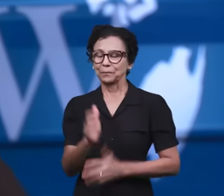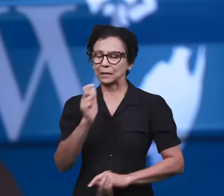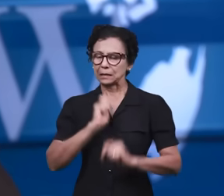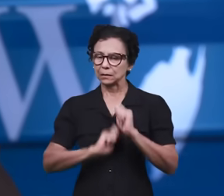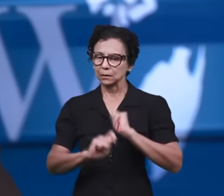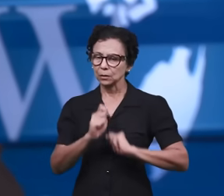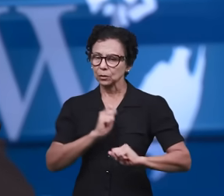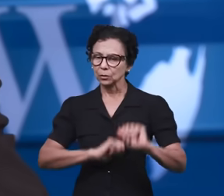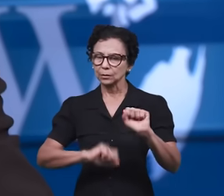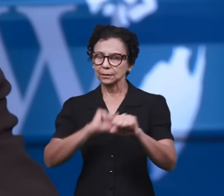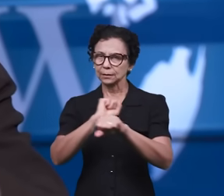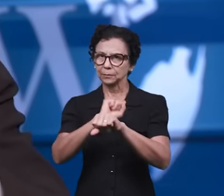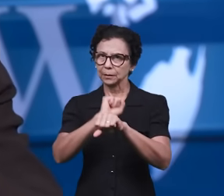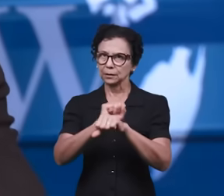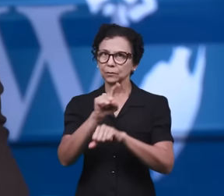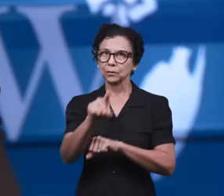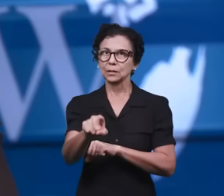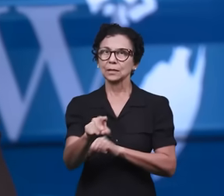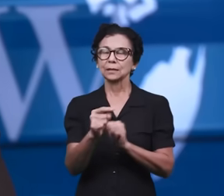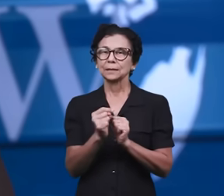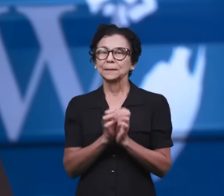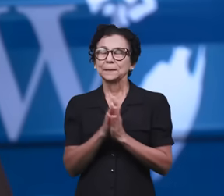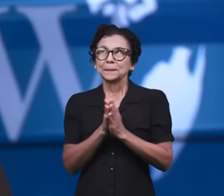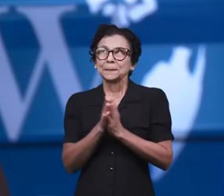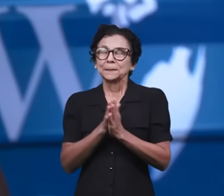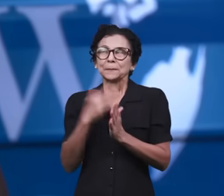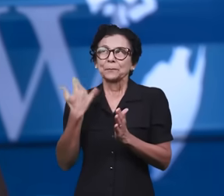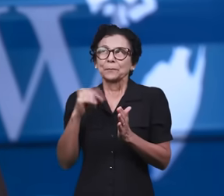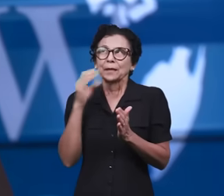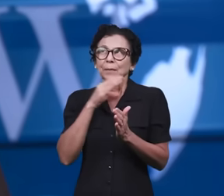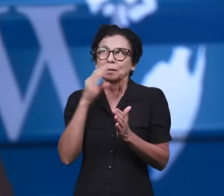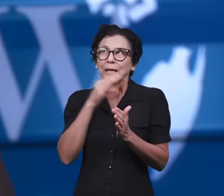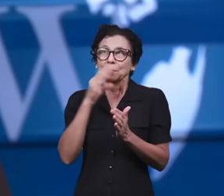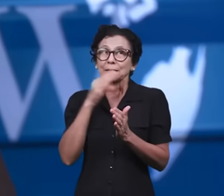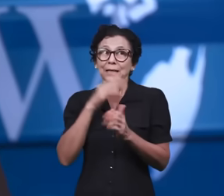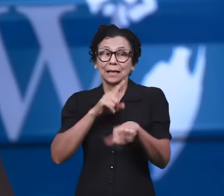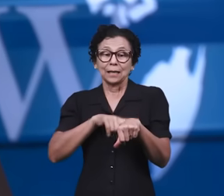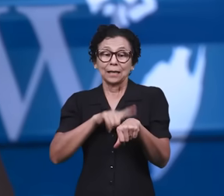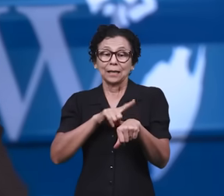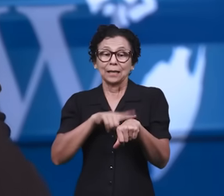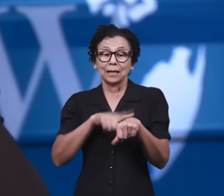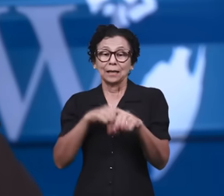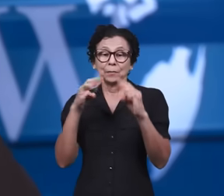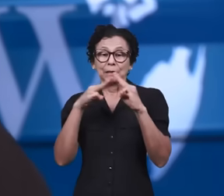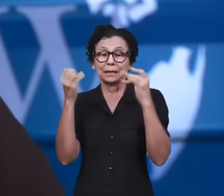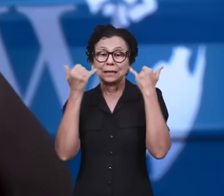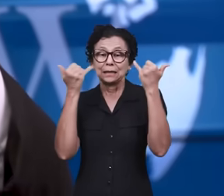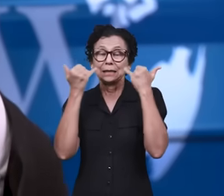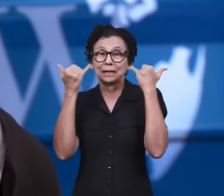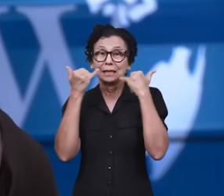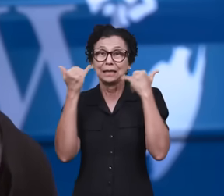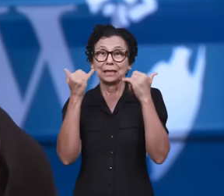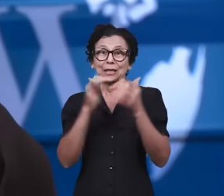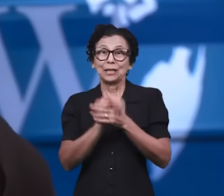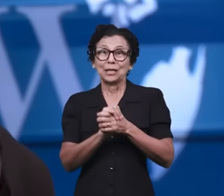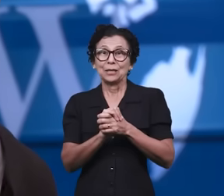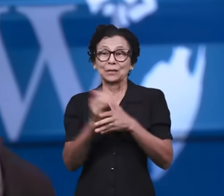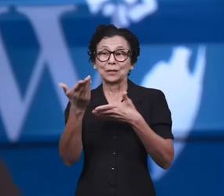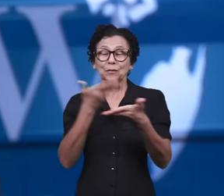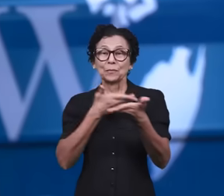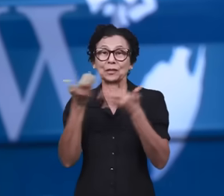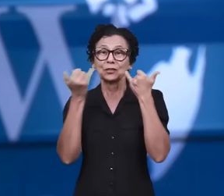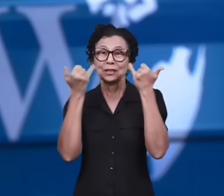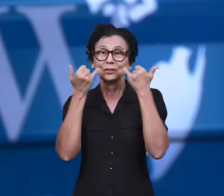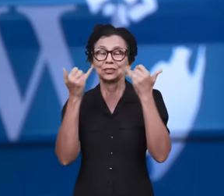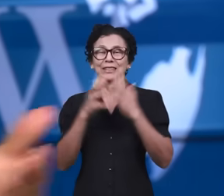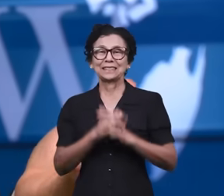te aguardando. Eu estava assim, ó, chega logo, Maranhão News, chega logo para poder levar as notícias até você. E